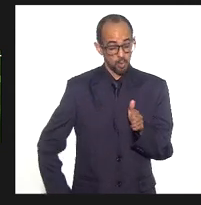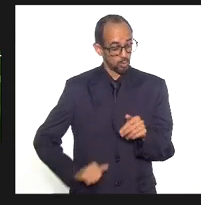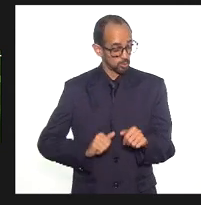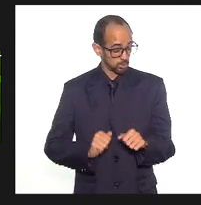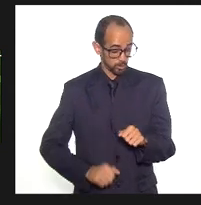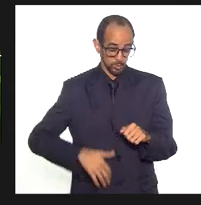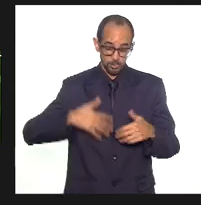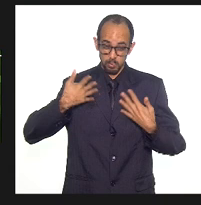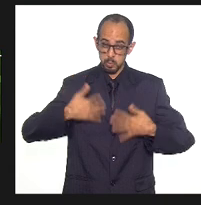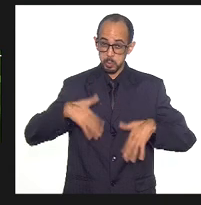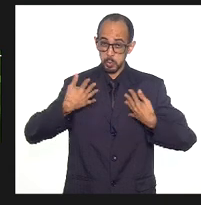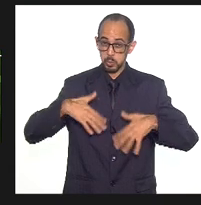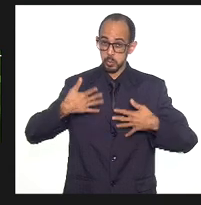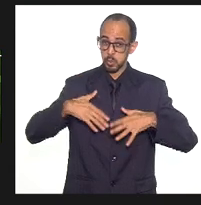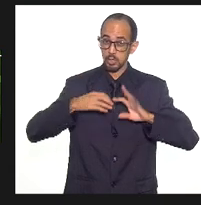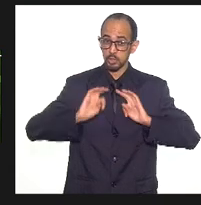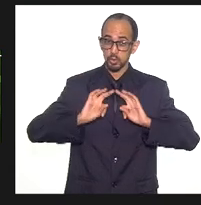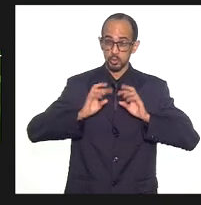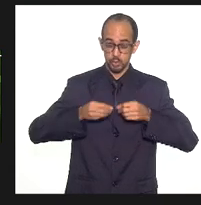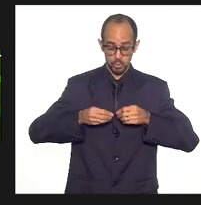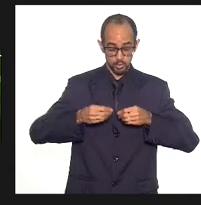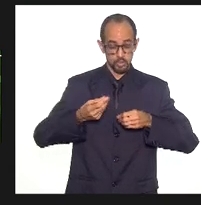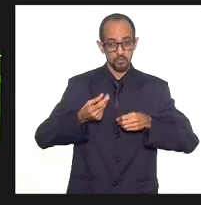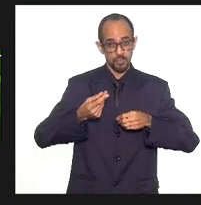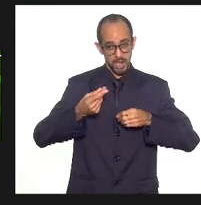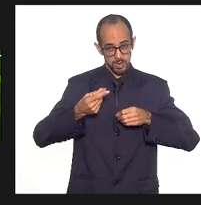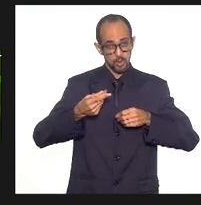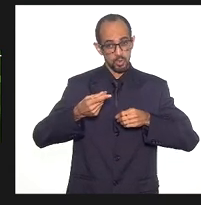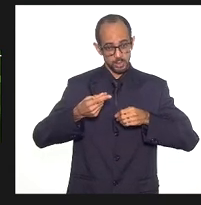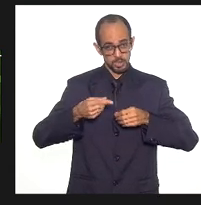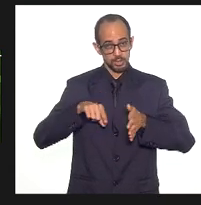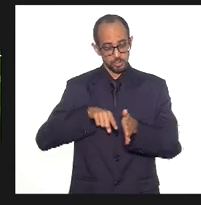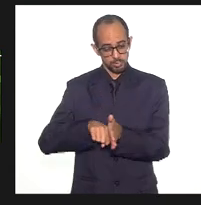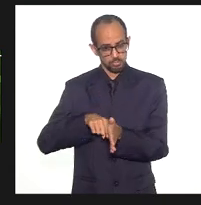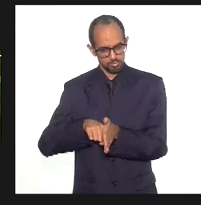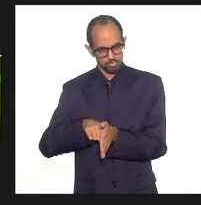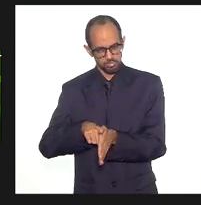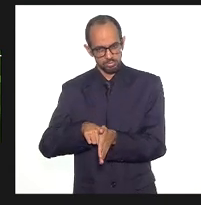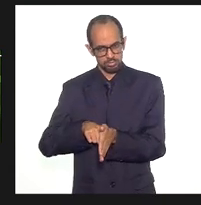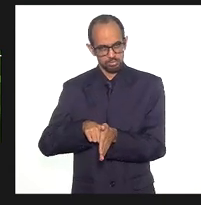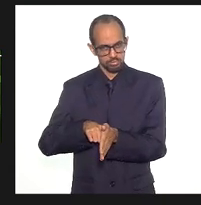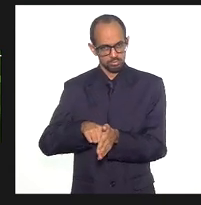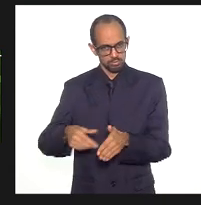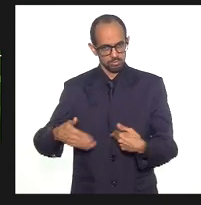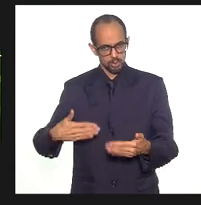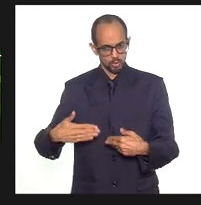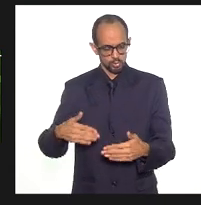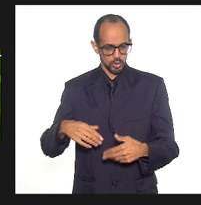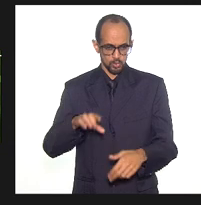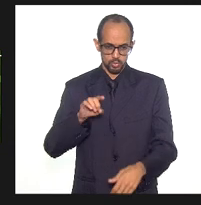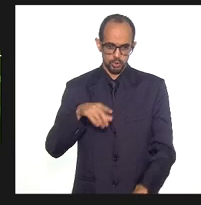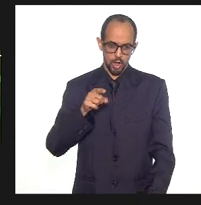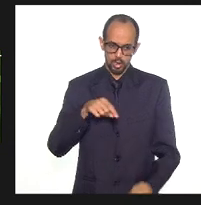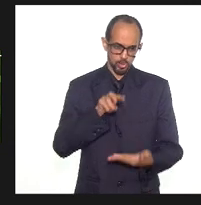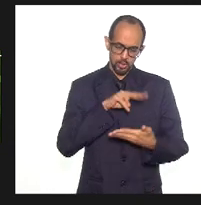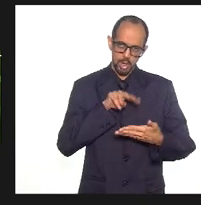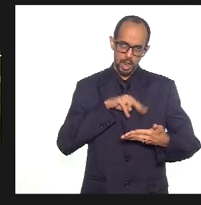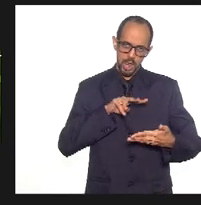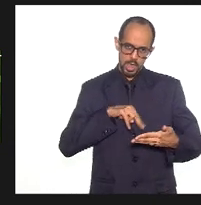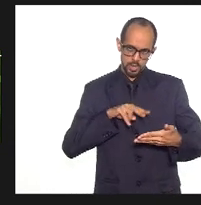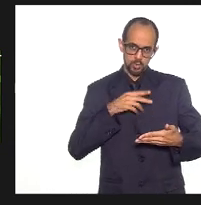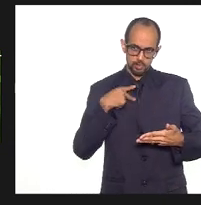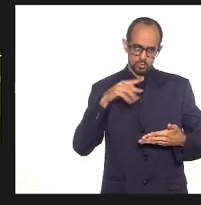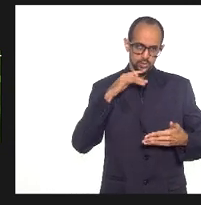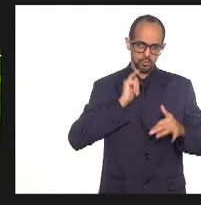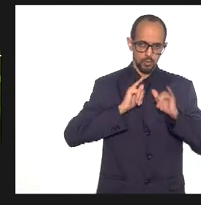valores gastos com exploração. Não estou inventando nada, estou só constatando o que